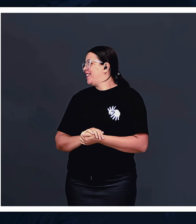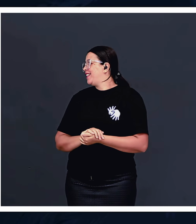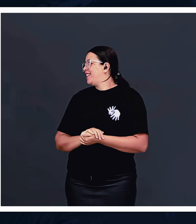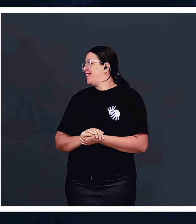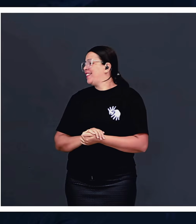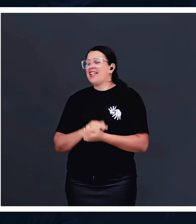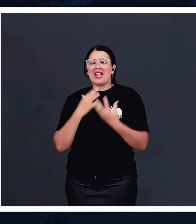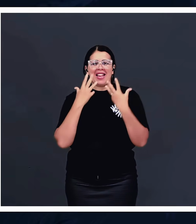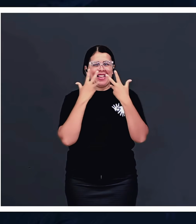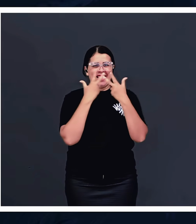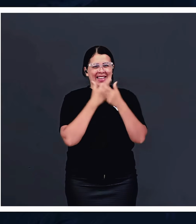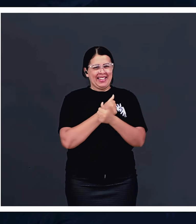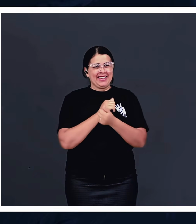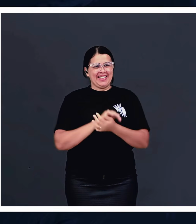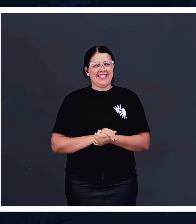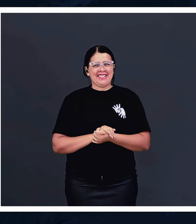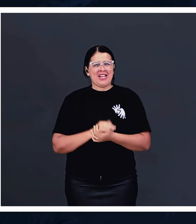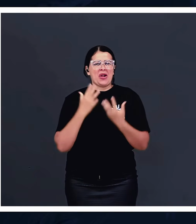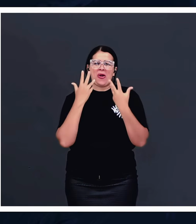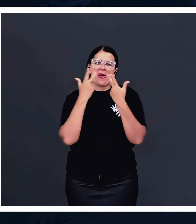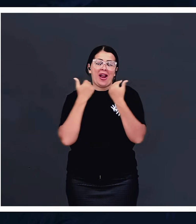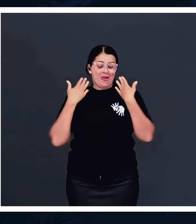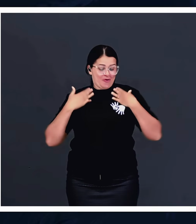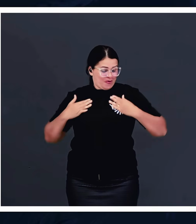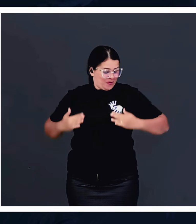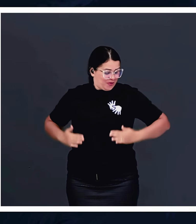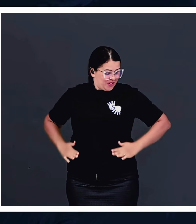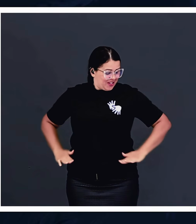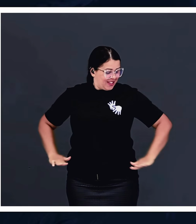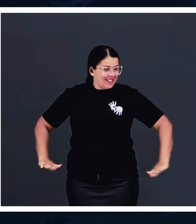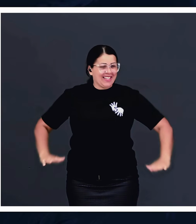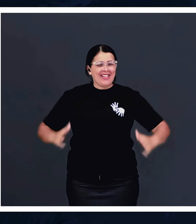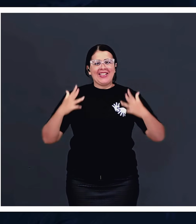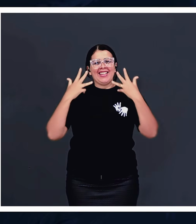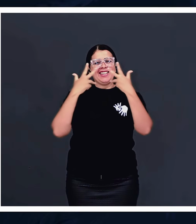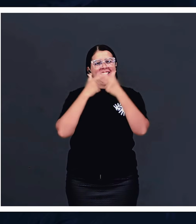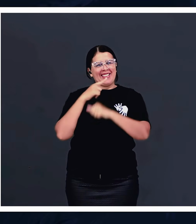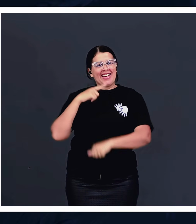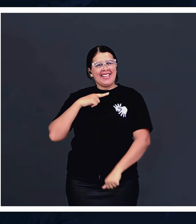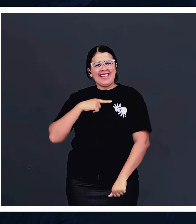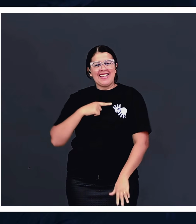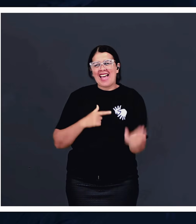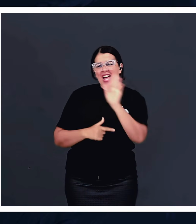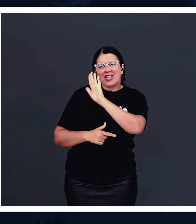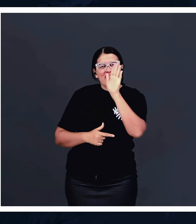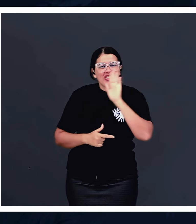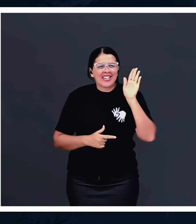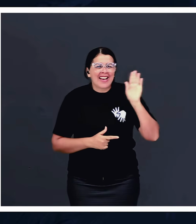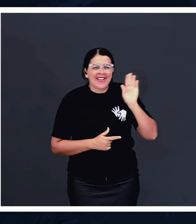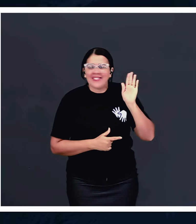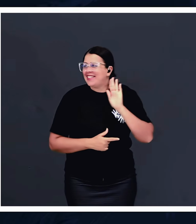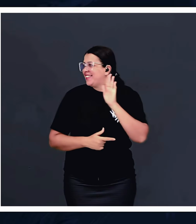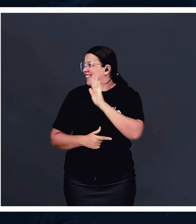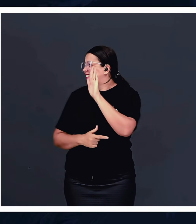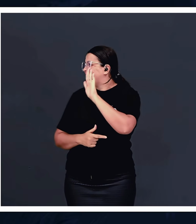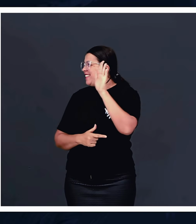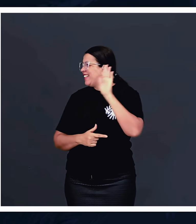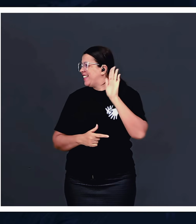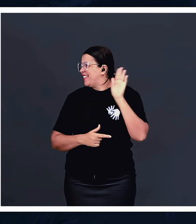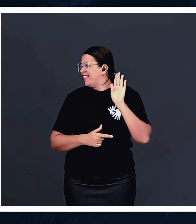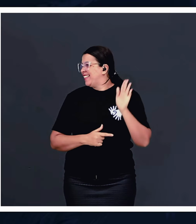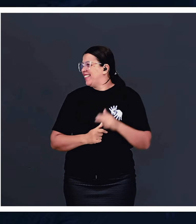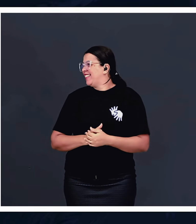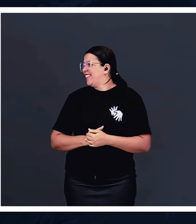Olha que linda. Obrigada. Olha que vestido lindo que ela tem. Dá tchau para todo mundo, dá. Dá tchau para todo mundo.